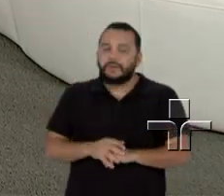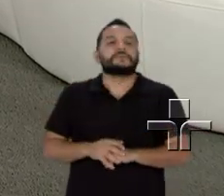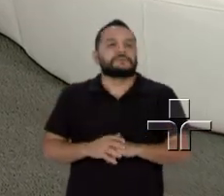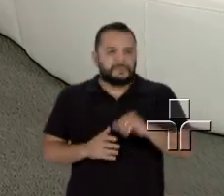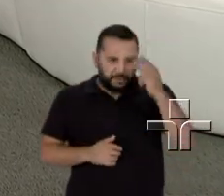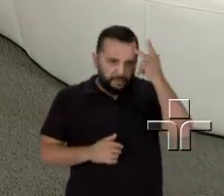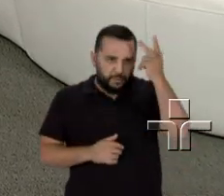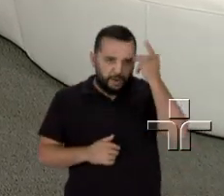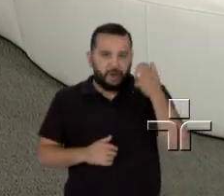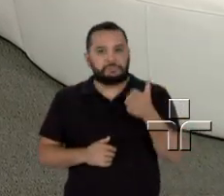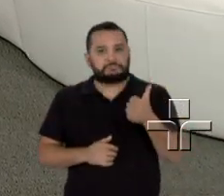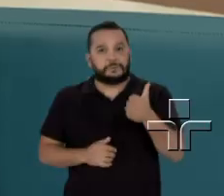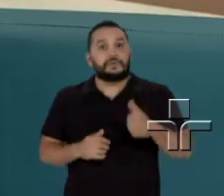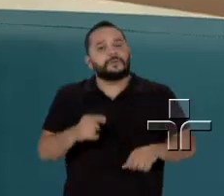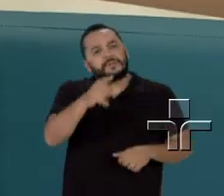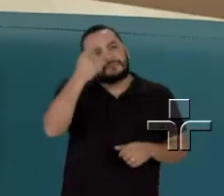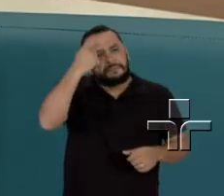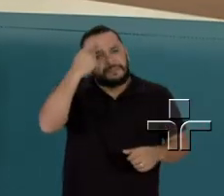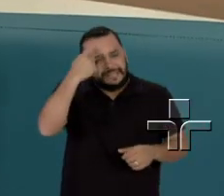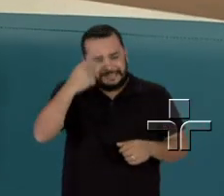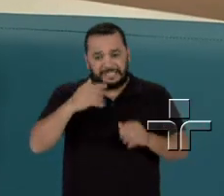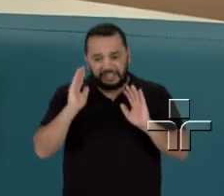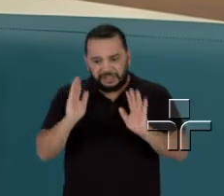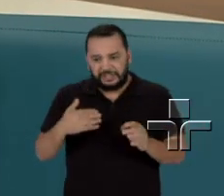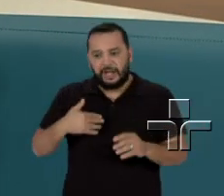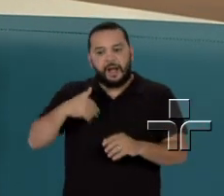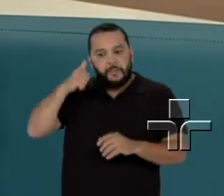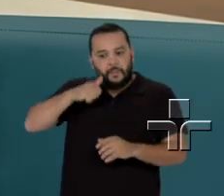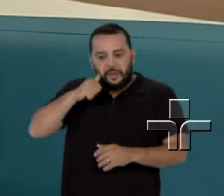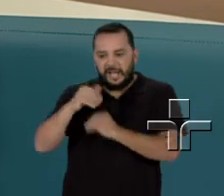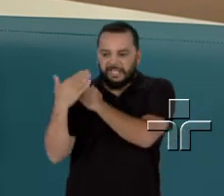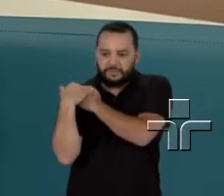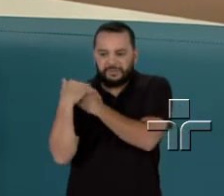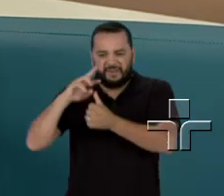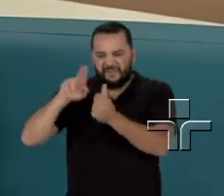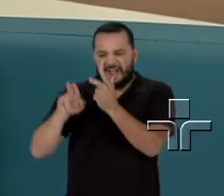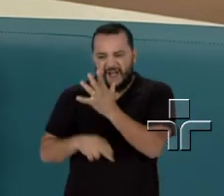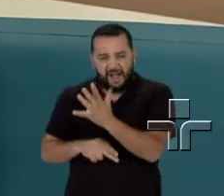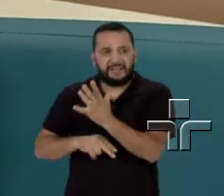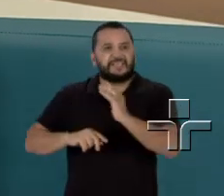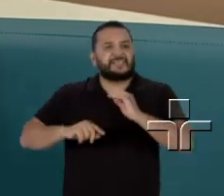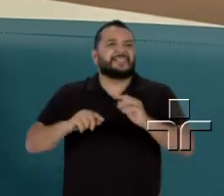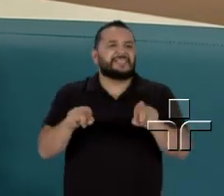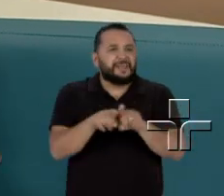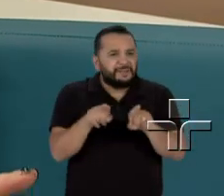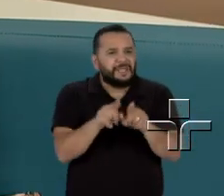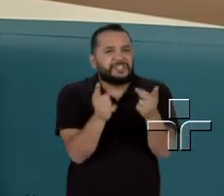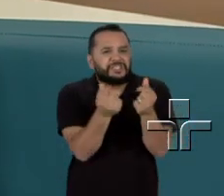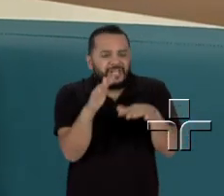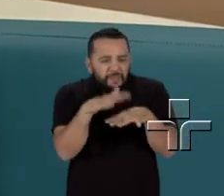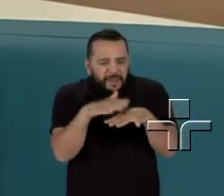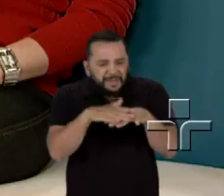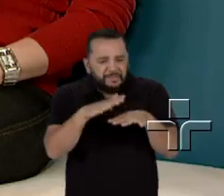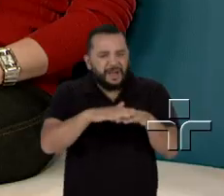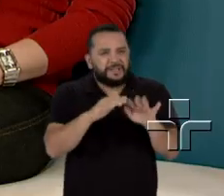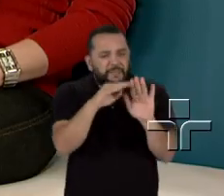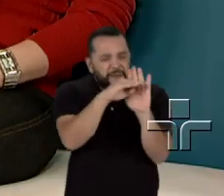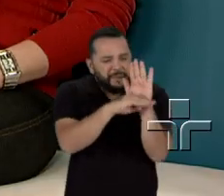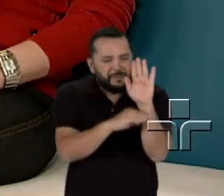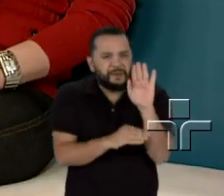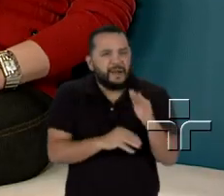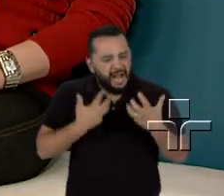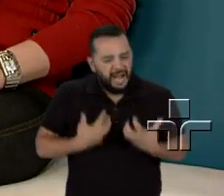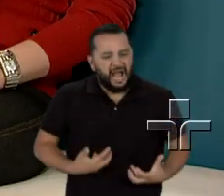patrícia você acha que com isso com essa sobrecarga todas as mulheres às vezes cansa e daí deixa pra lá e que